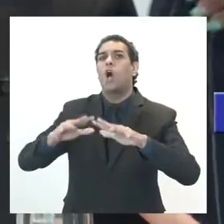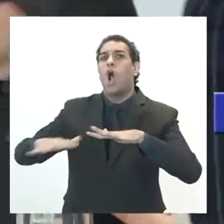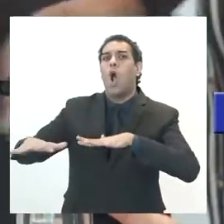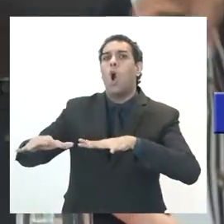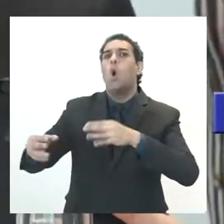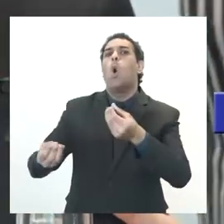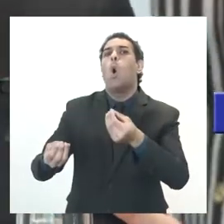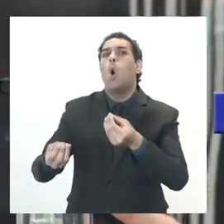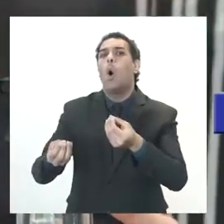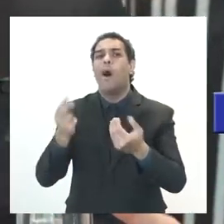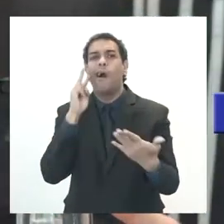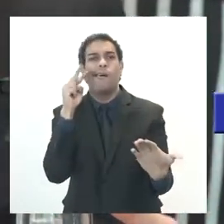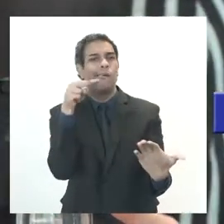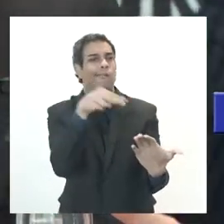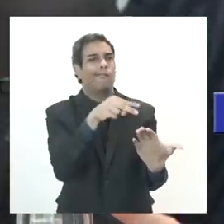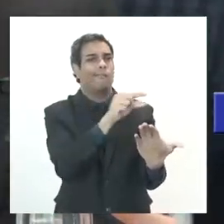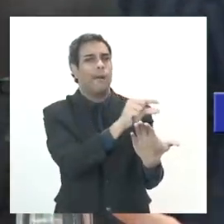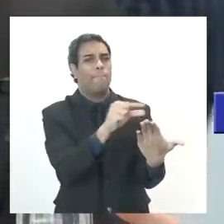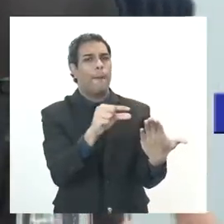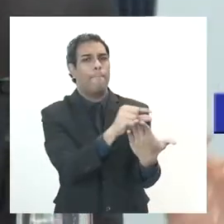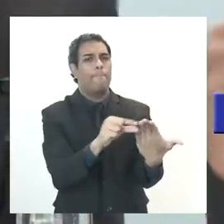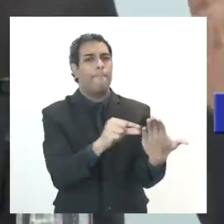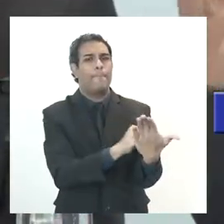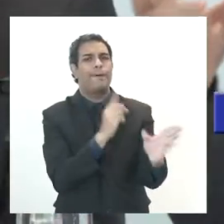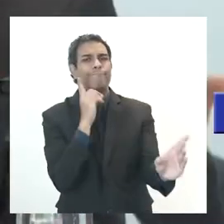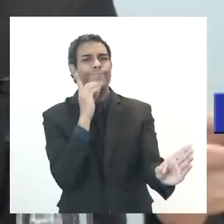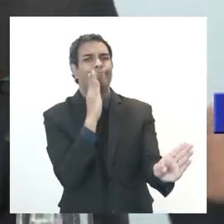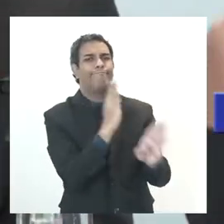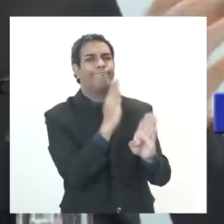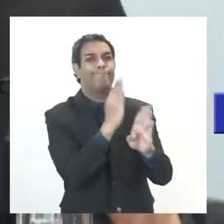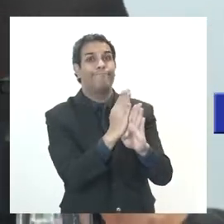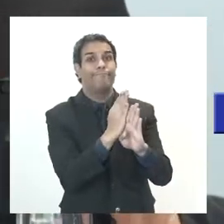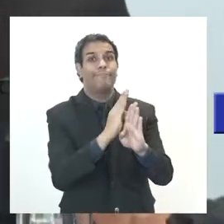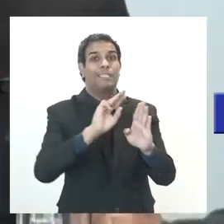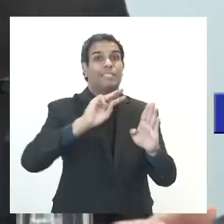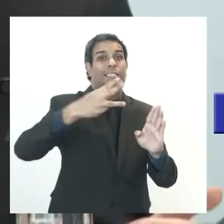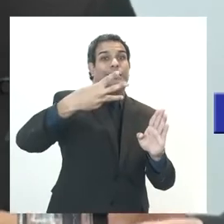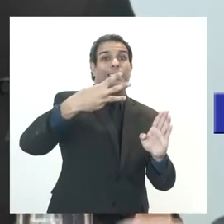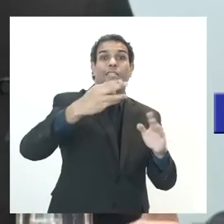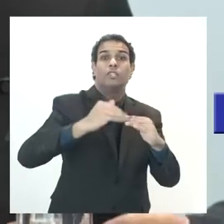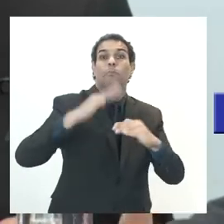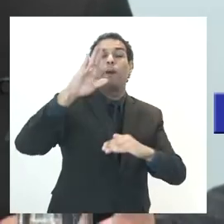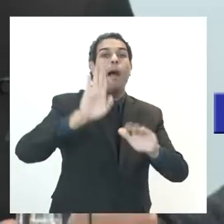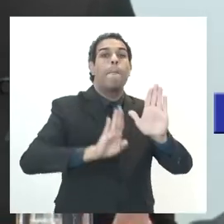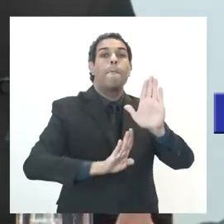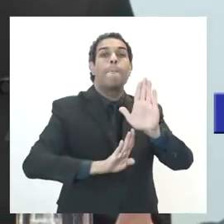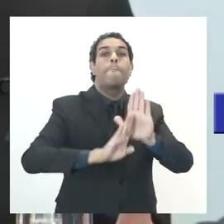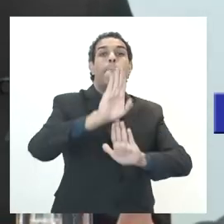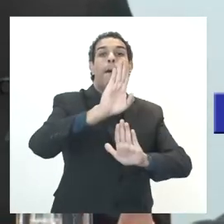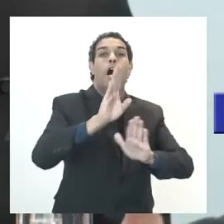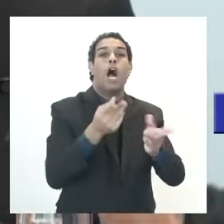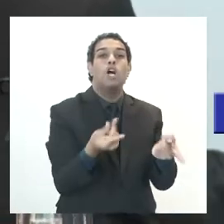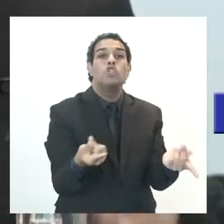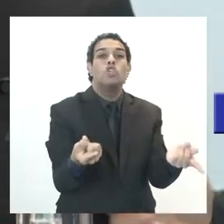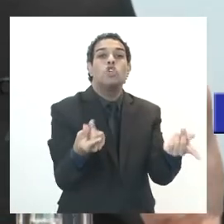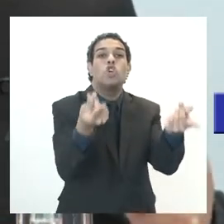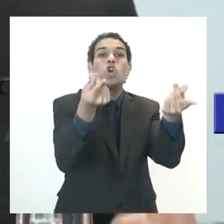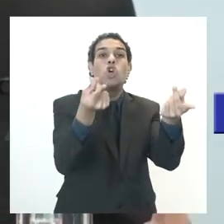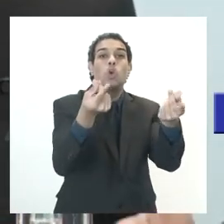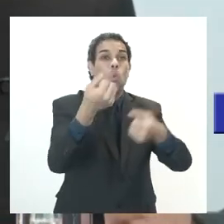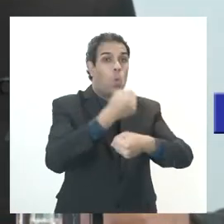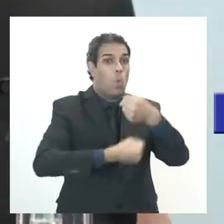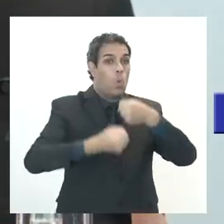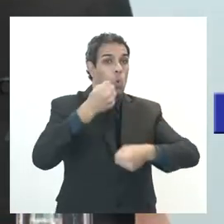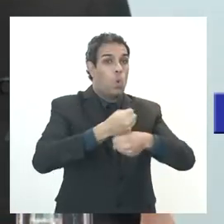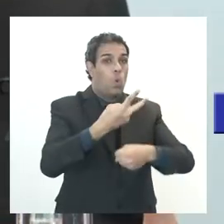que vemos a desagradável surpresa de entre os três bilionários que mais cresceram a sua riqueza no